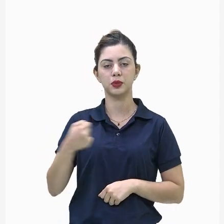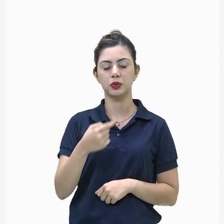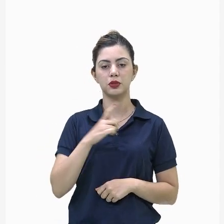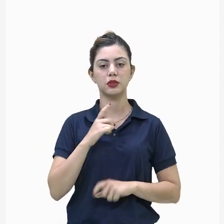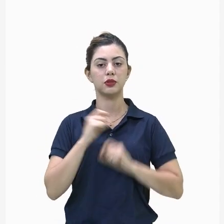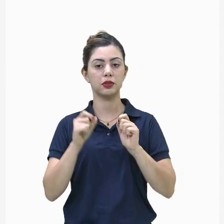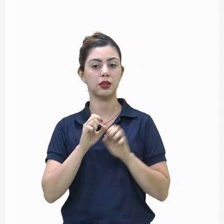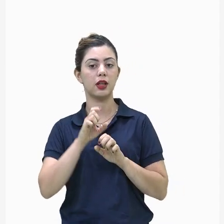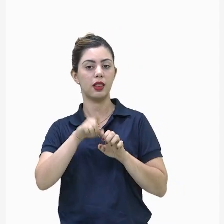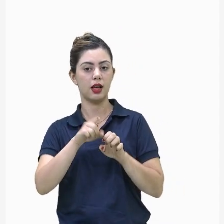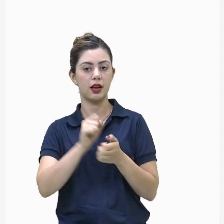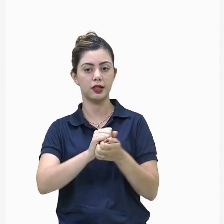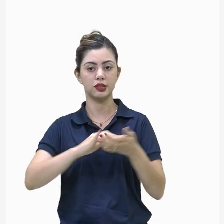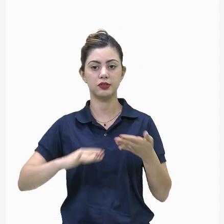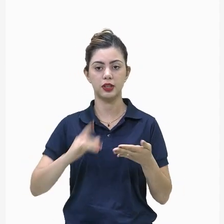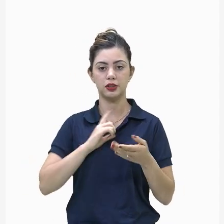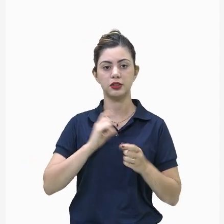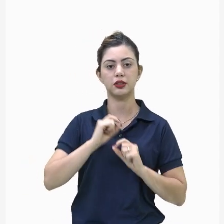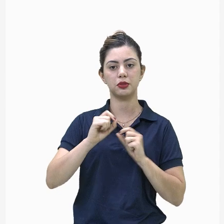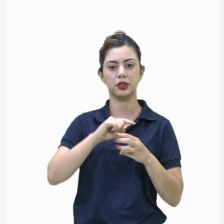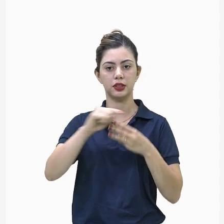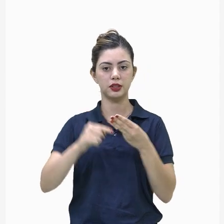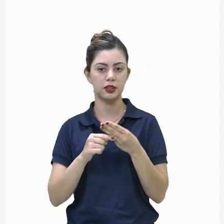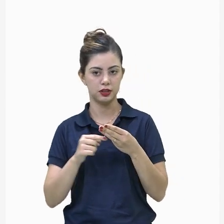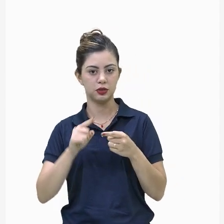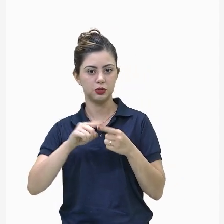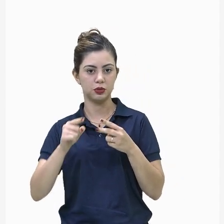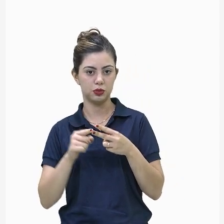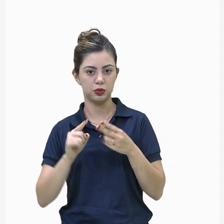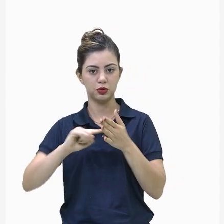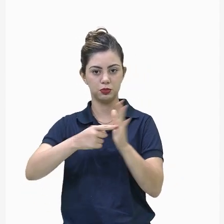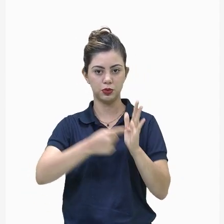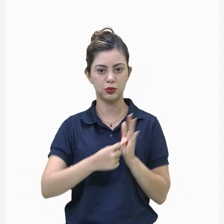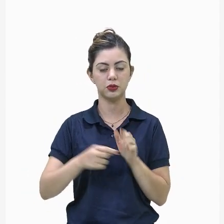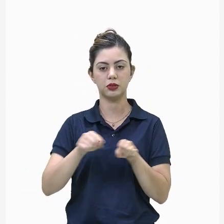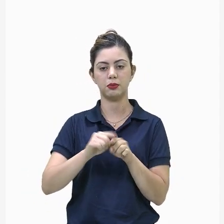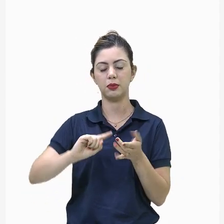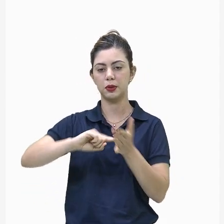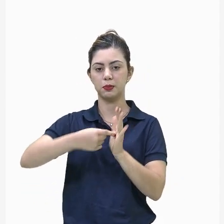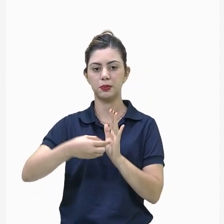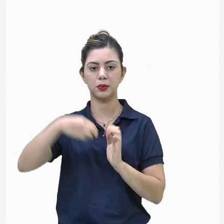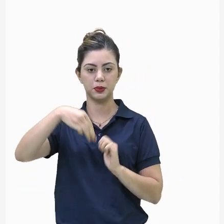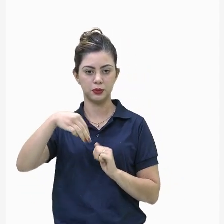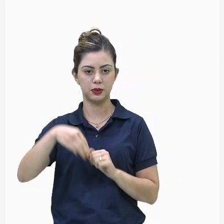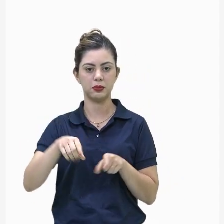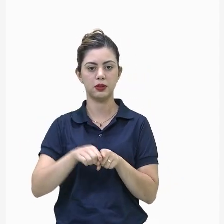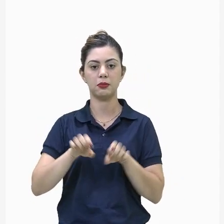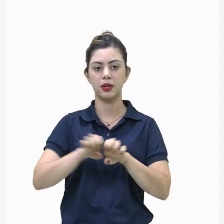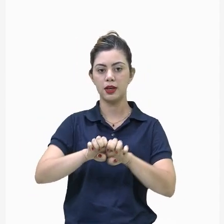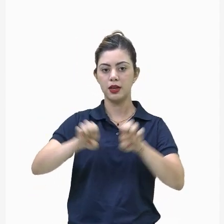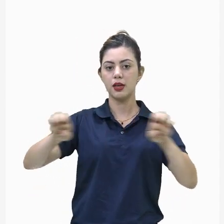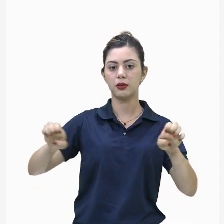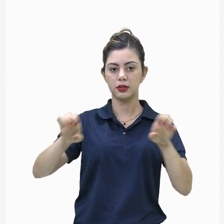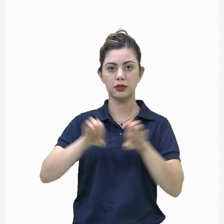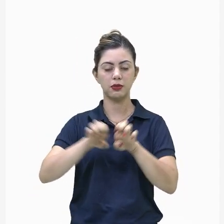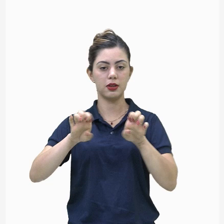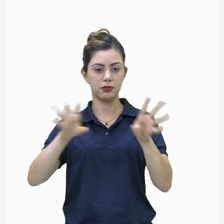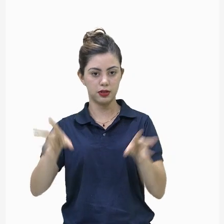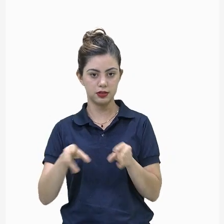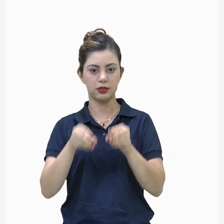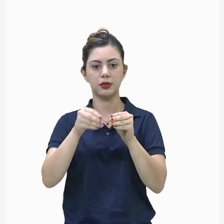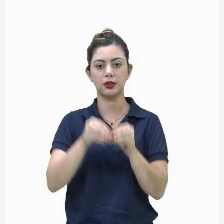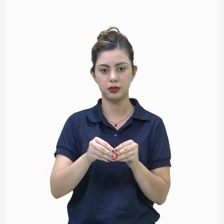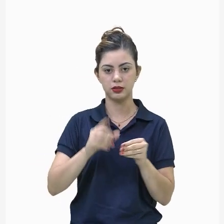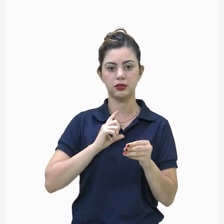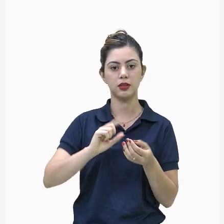envolvendo distância entre dois pontos, coordenadas do ponto médio, equação geral da reta, equação reduzida da